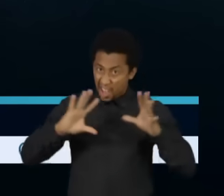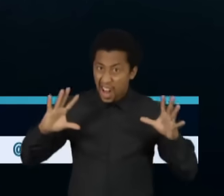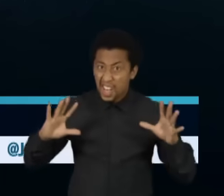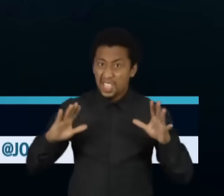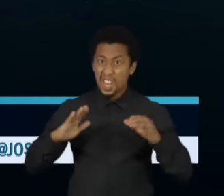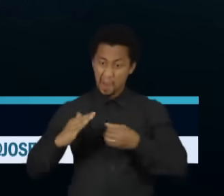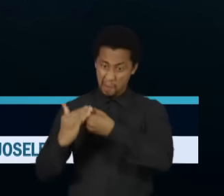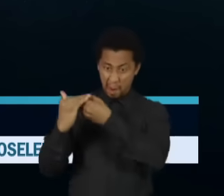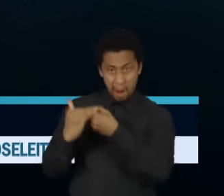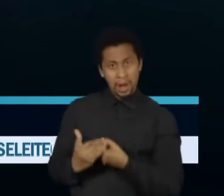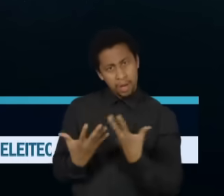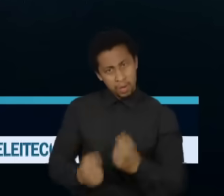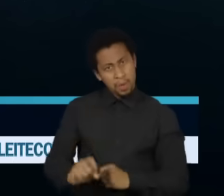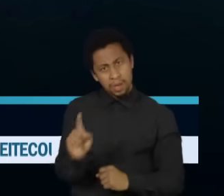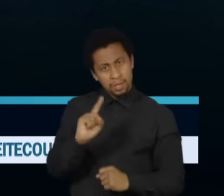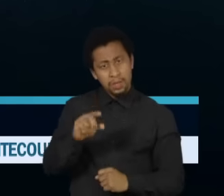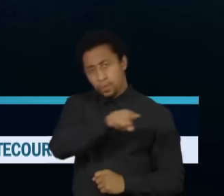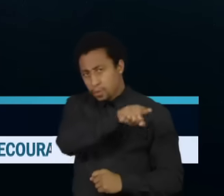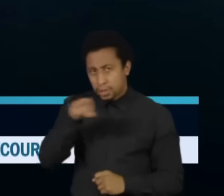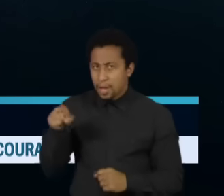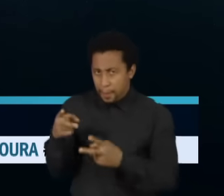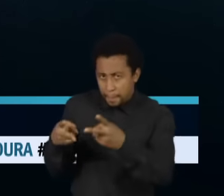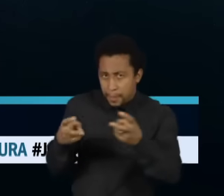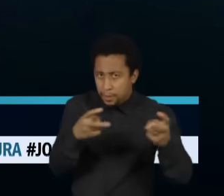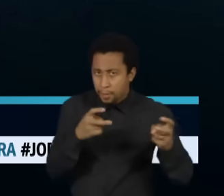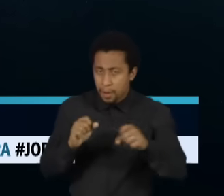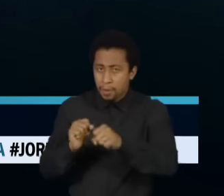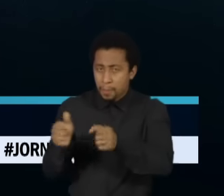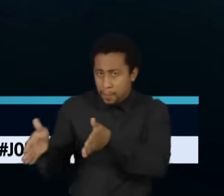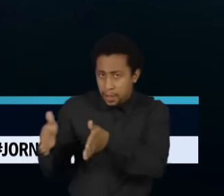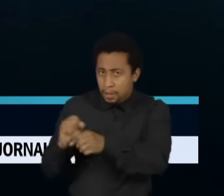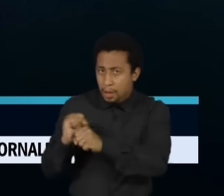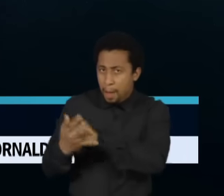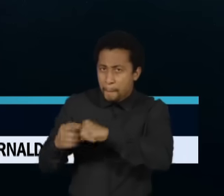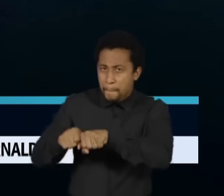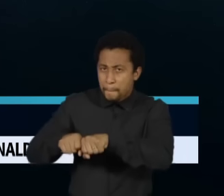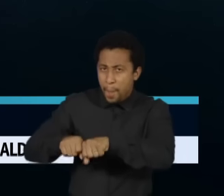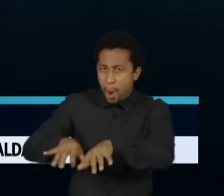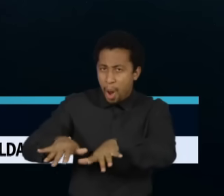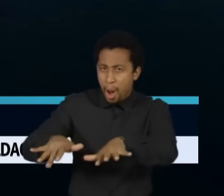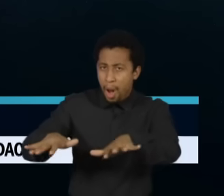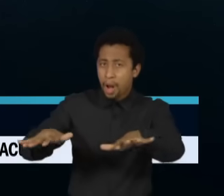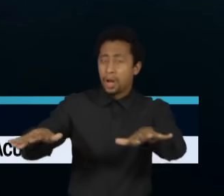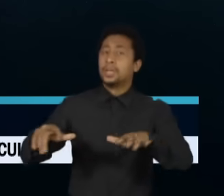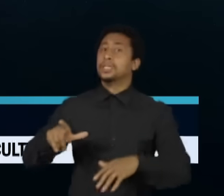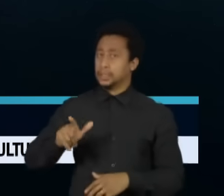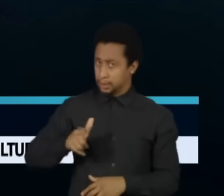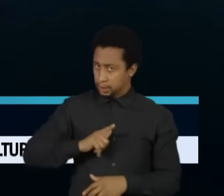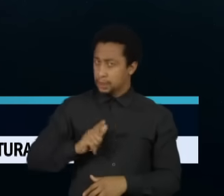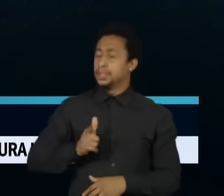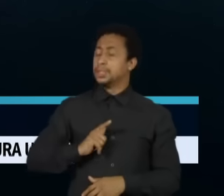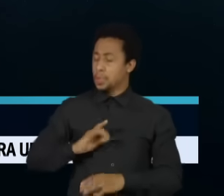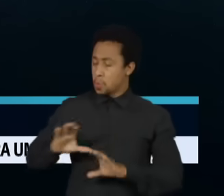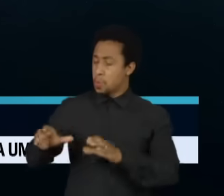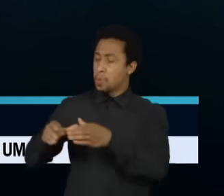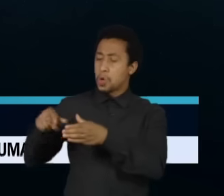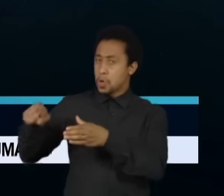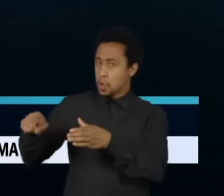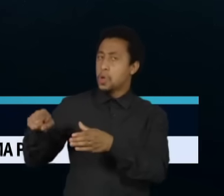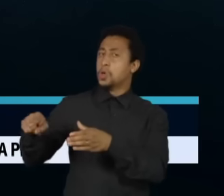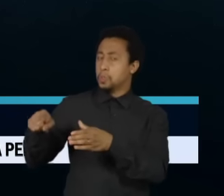Vimos durante a pandemia as arbitriedades cometidos por algum chefe executivo pelo